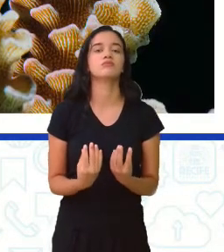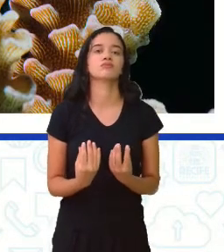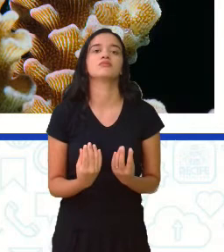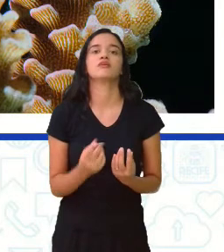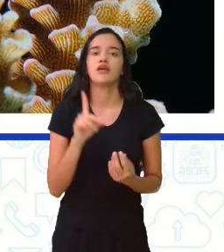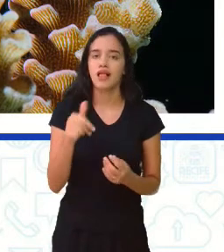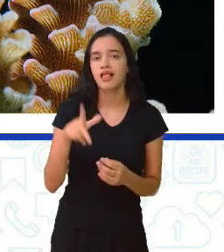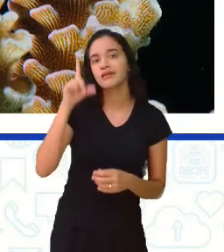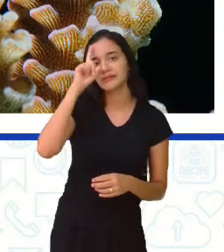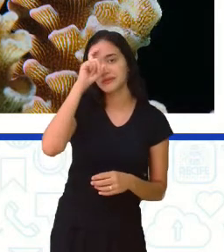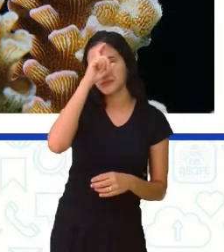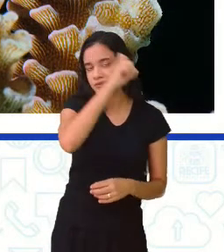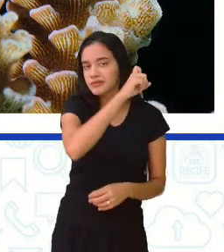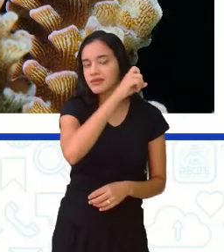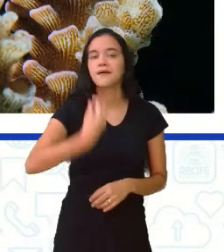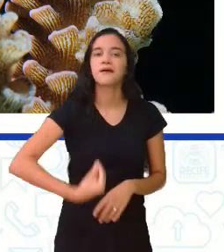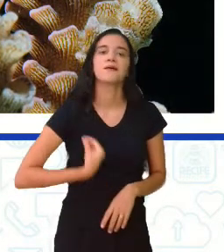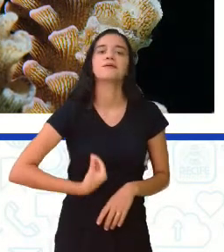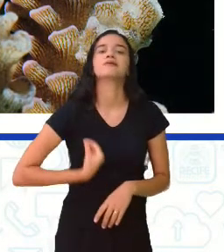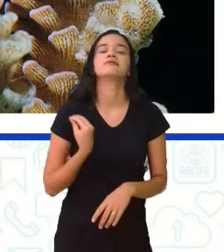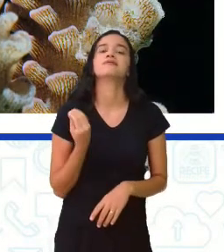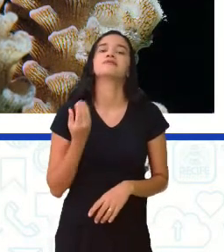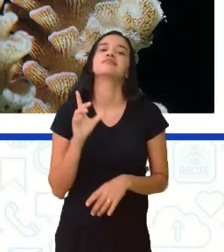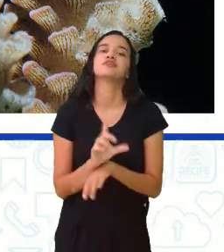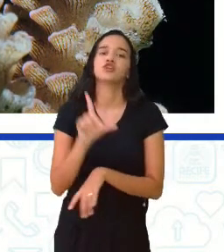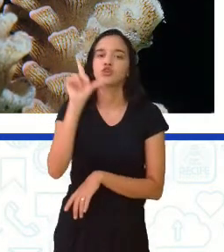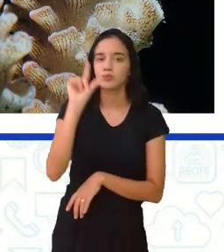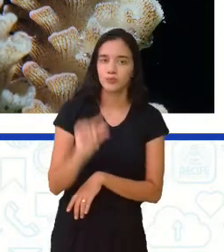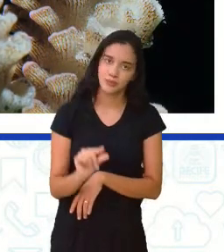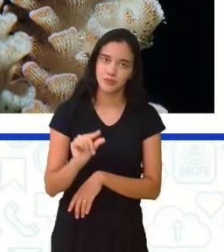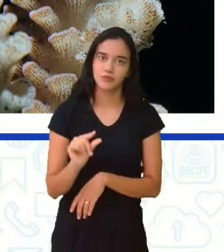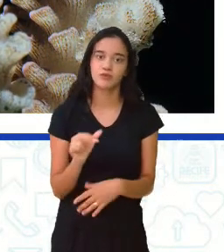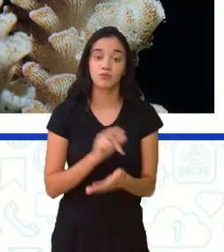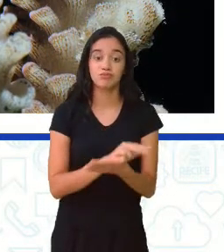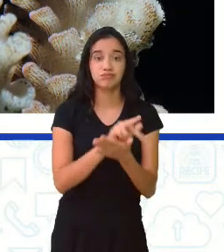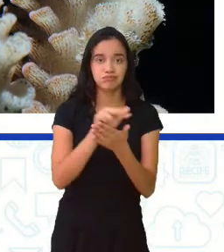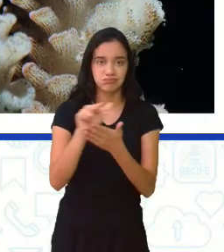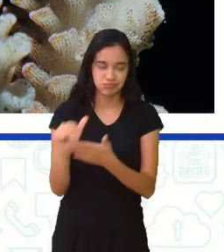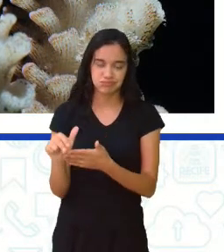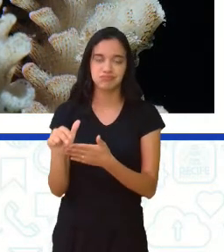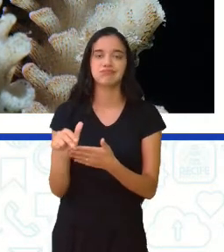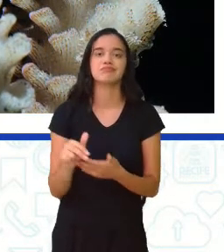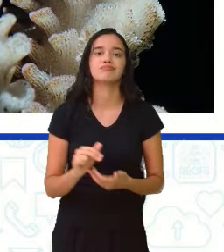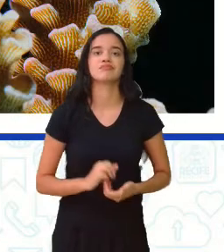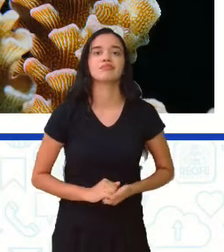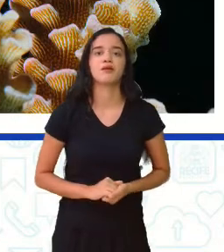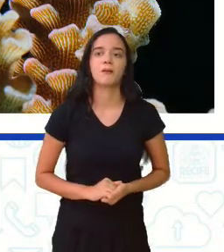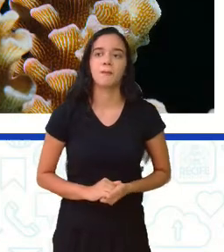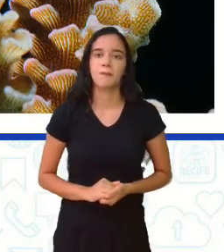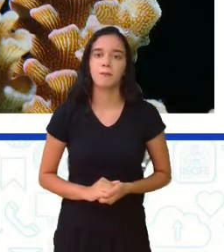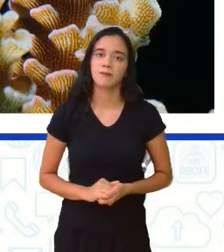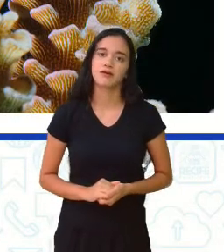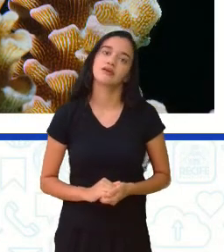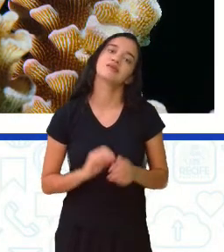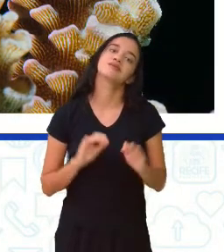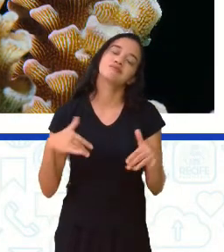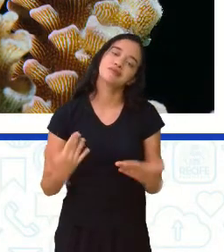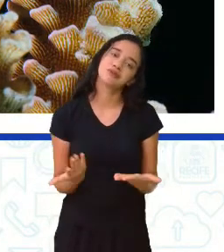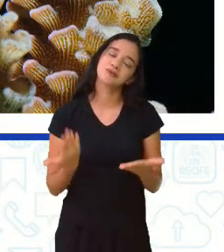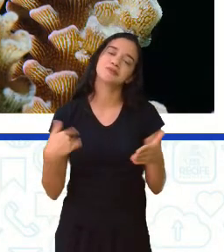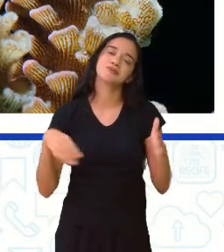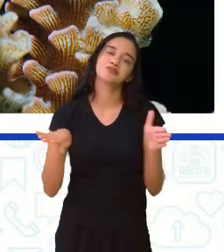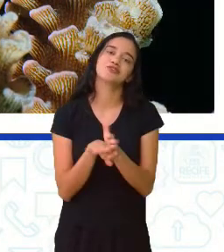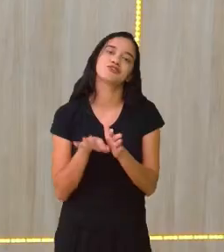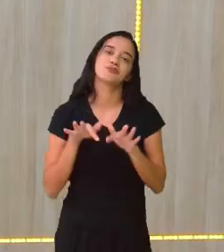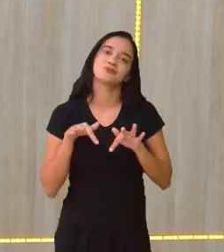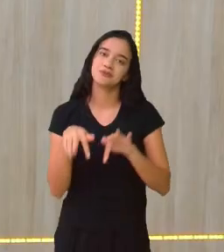aí dificultando a vida marinha e diminuindo a diversidade, né, dessas espécies. Pois é, prof. Estamos chegando no